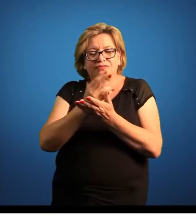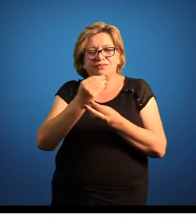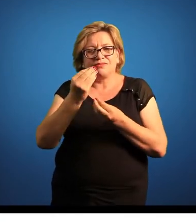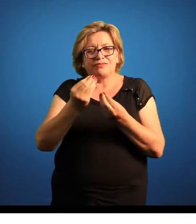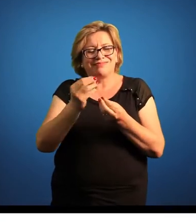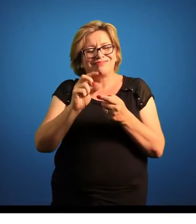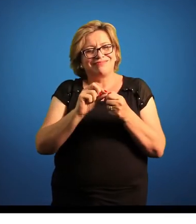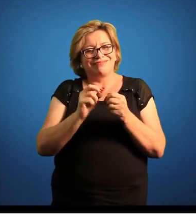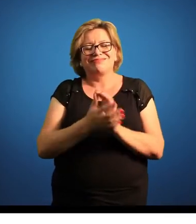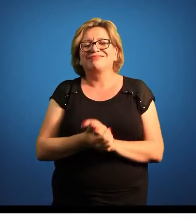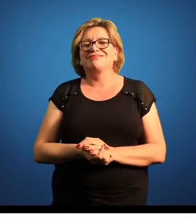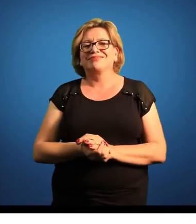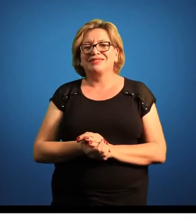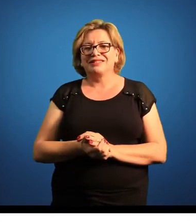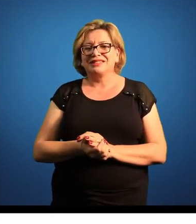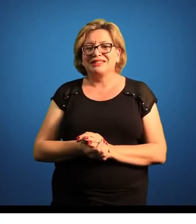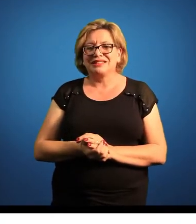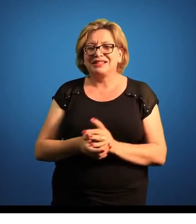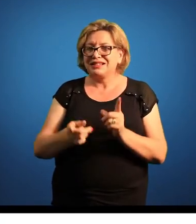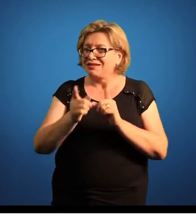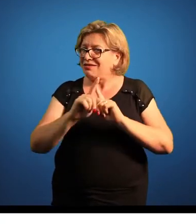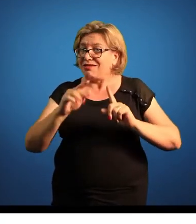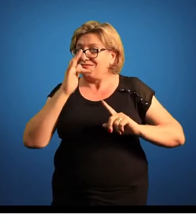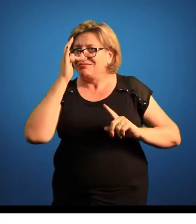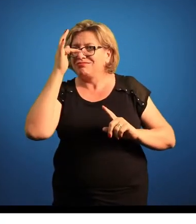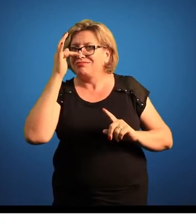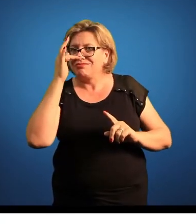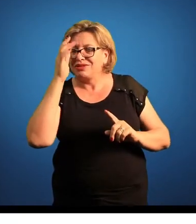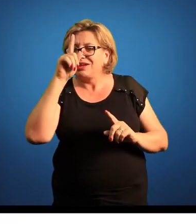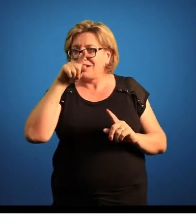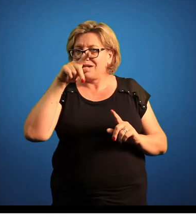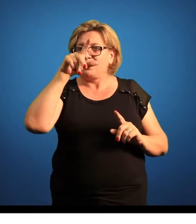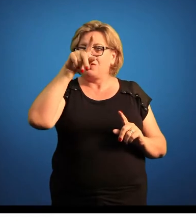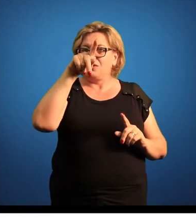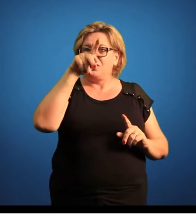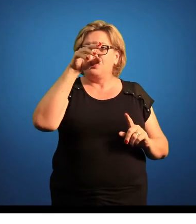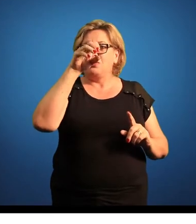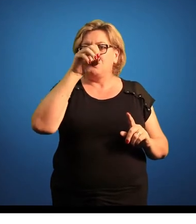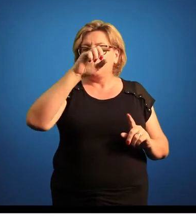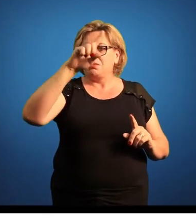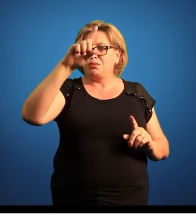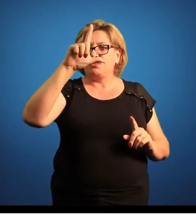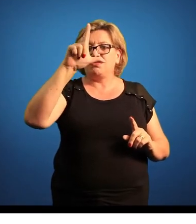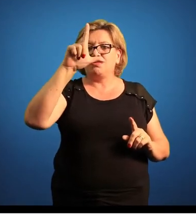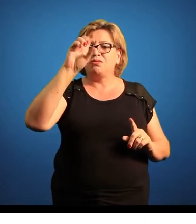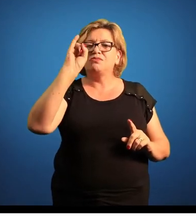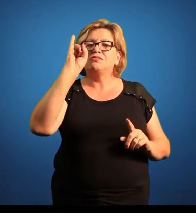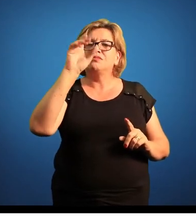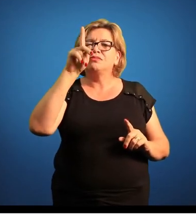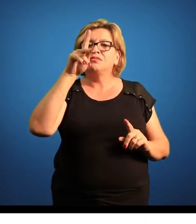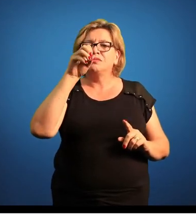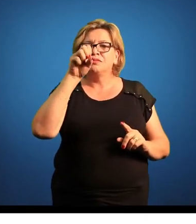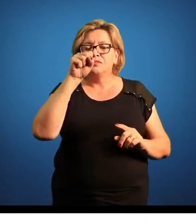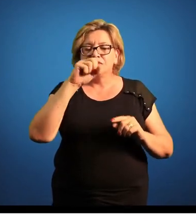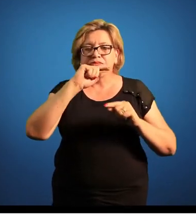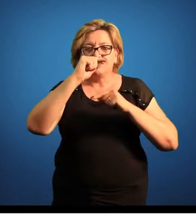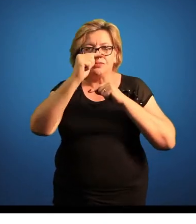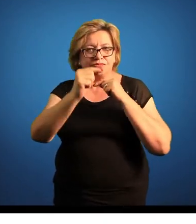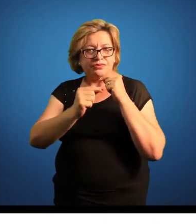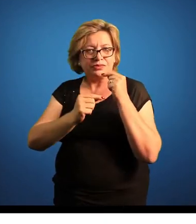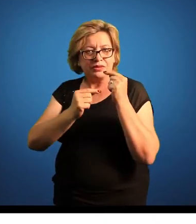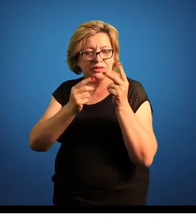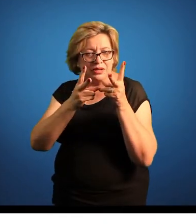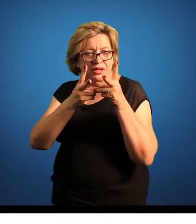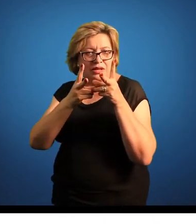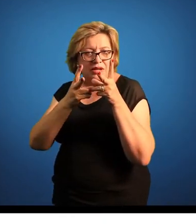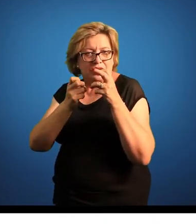fechem. Que não são flores, são pólipos. Eles se fecham. Logo depois, quando ele percebe que não